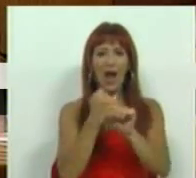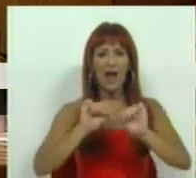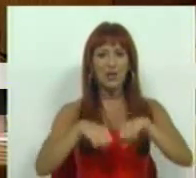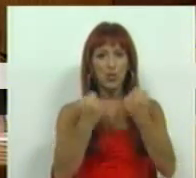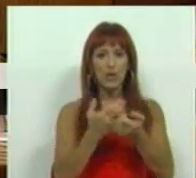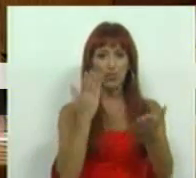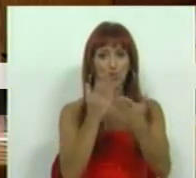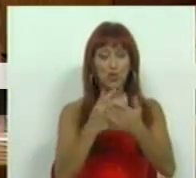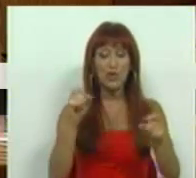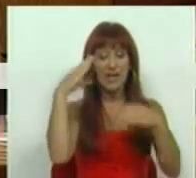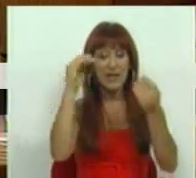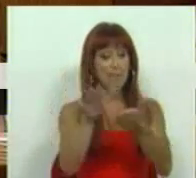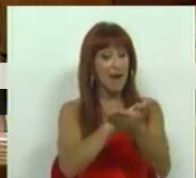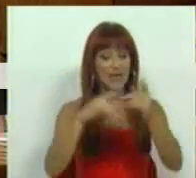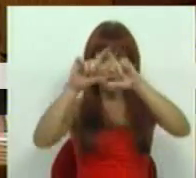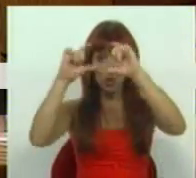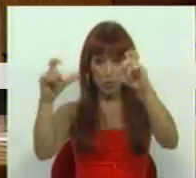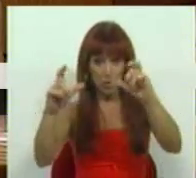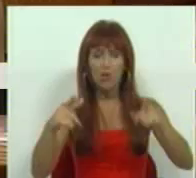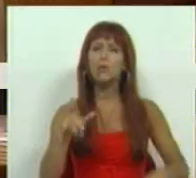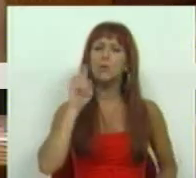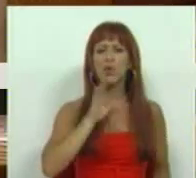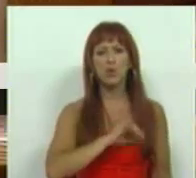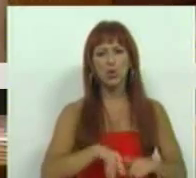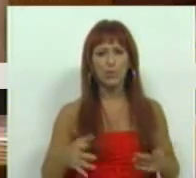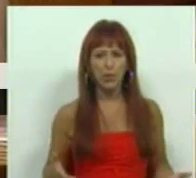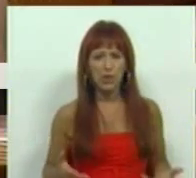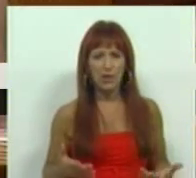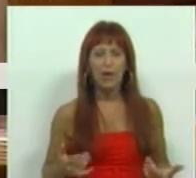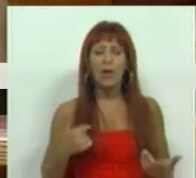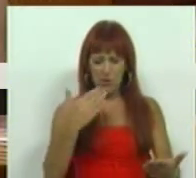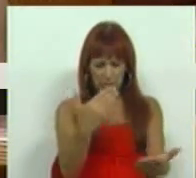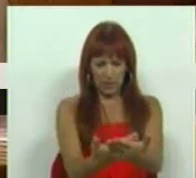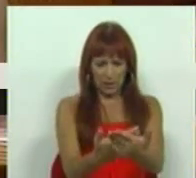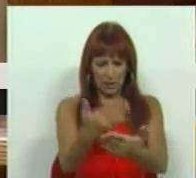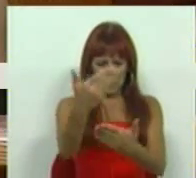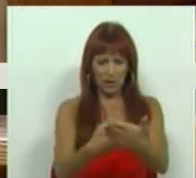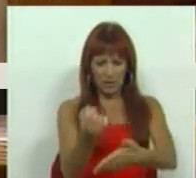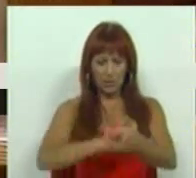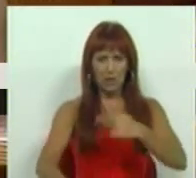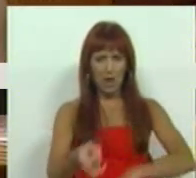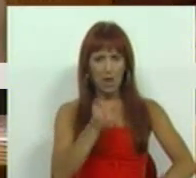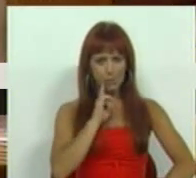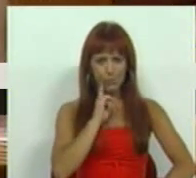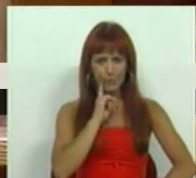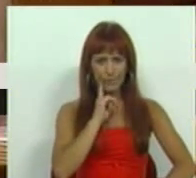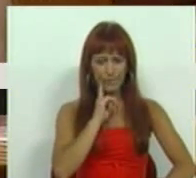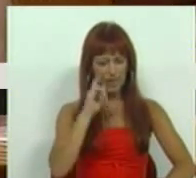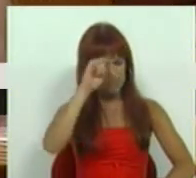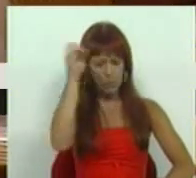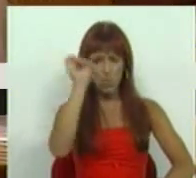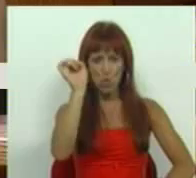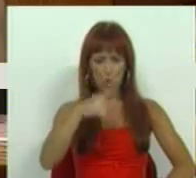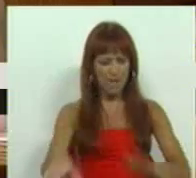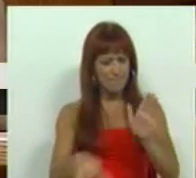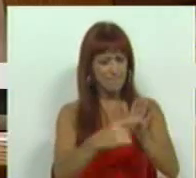escolar para o ensino básico e secundário. Senhoras e senhores deputados, estamos perante um despacho que é ilegal, que desrespeita